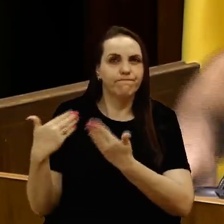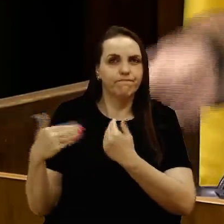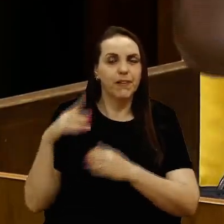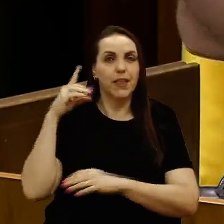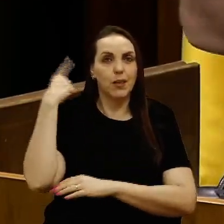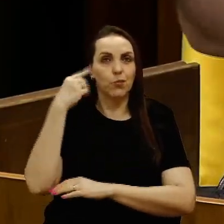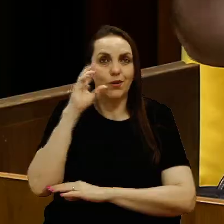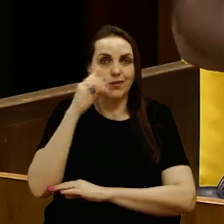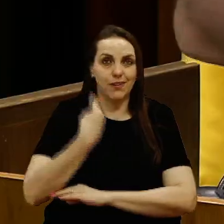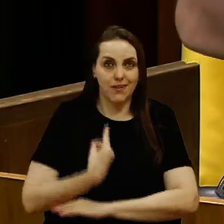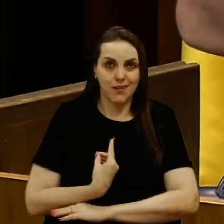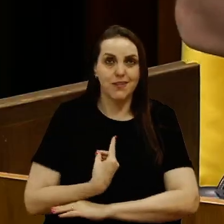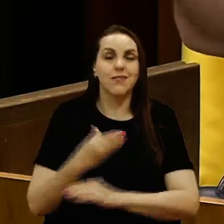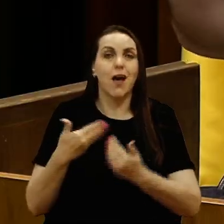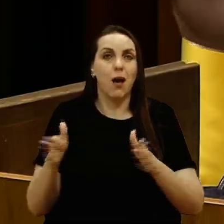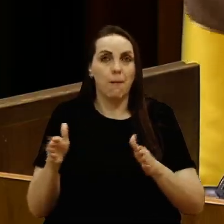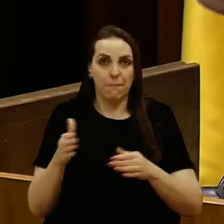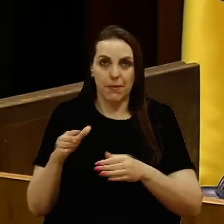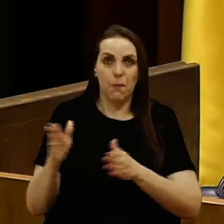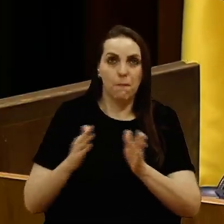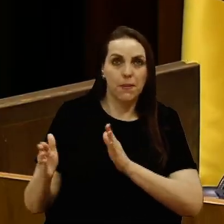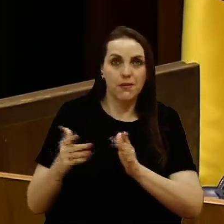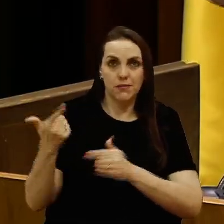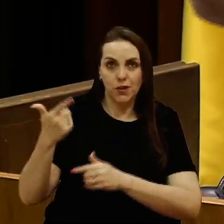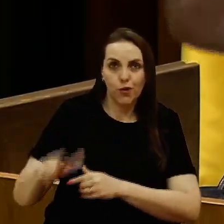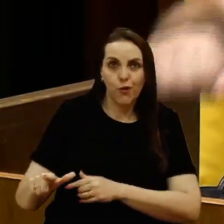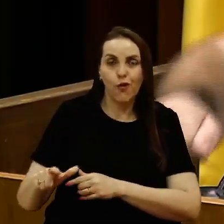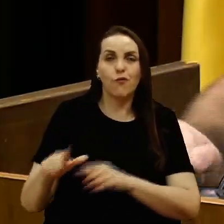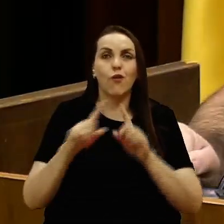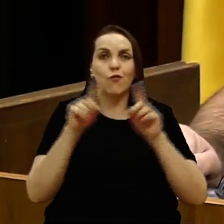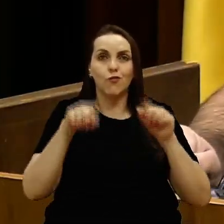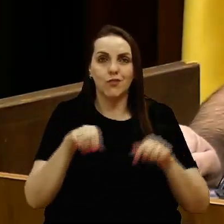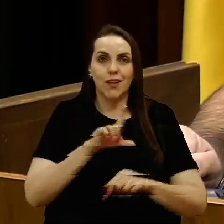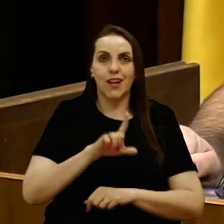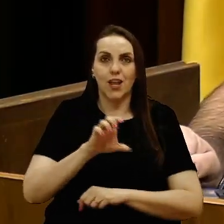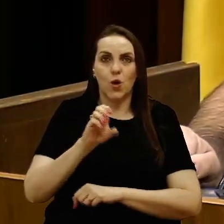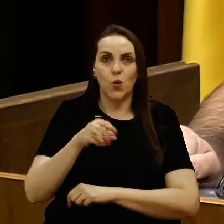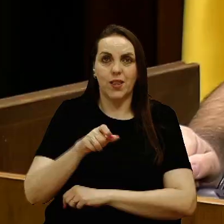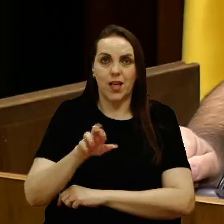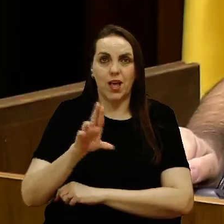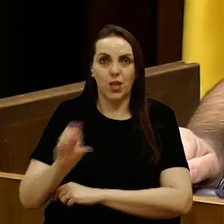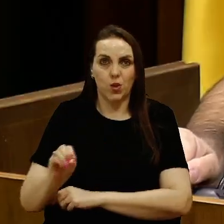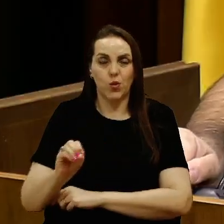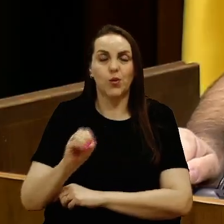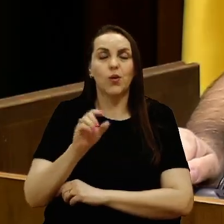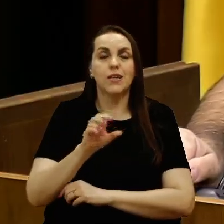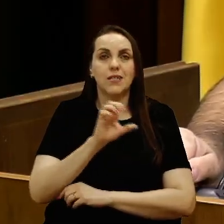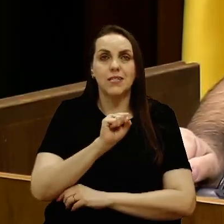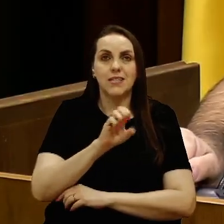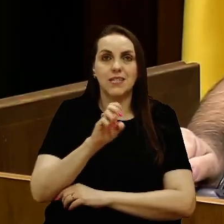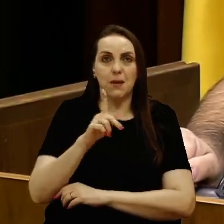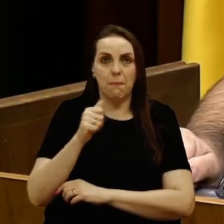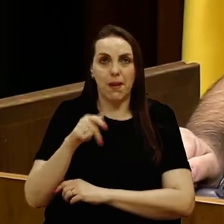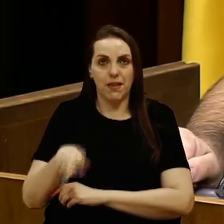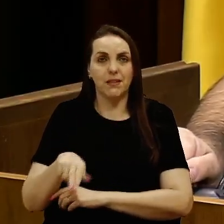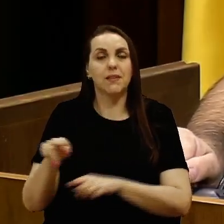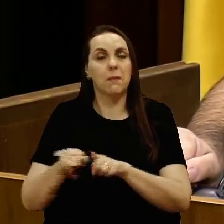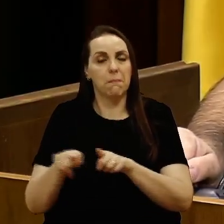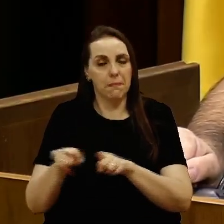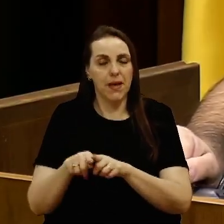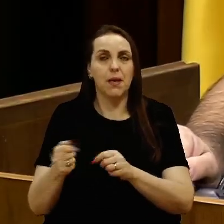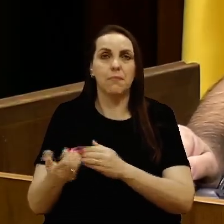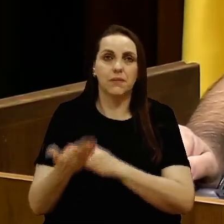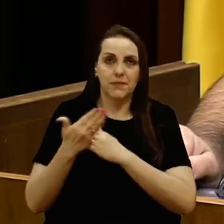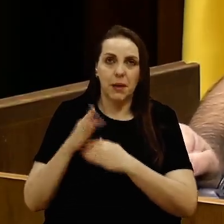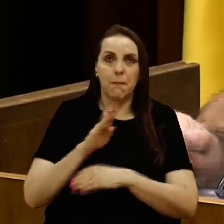para a Senric, tem o servidor Leonardo, tem os servidores ali da CEPLAN, alguns que ajudaram, né, minha servidora Bárbara, o Elias, que é